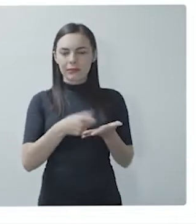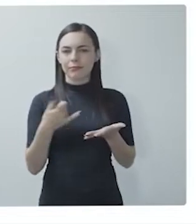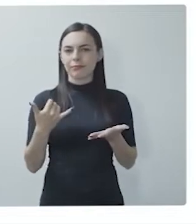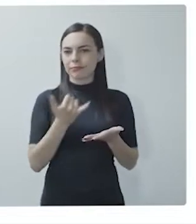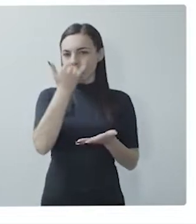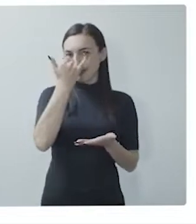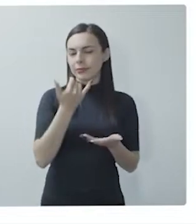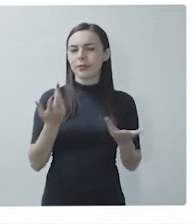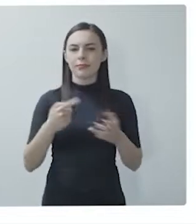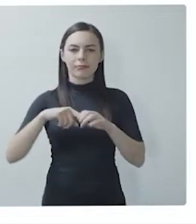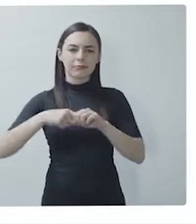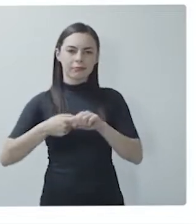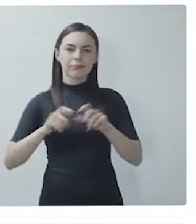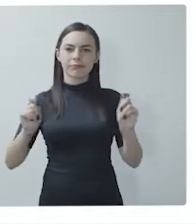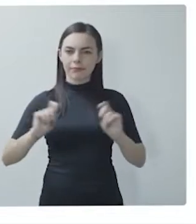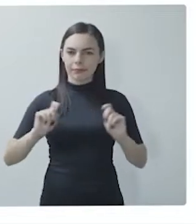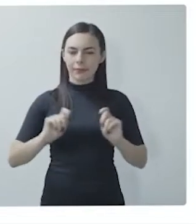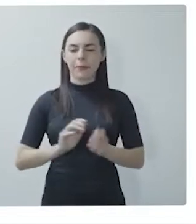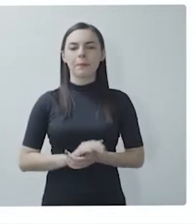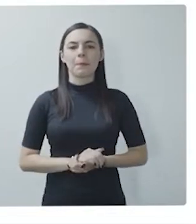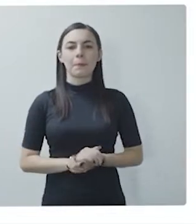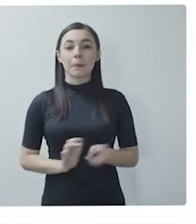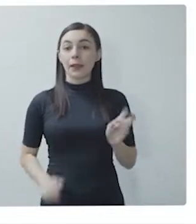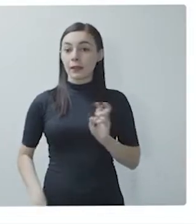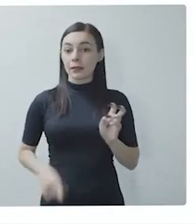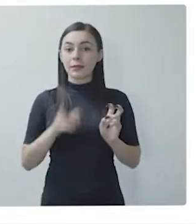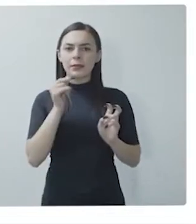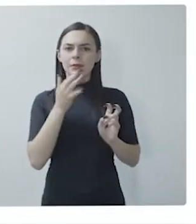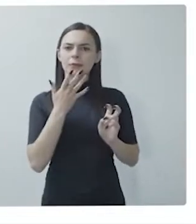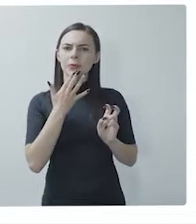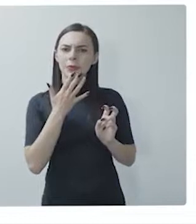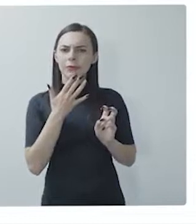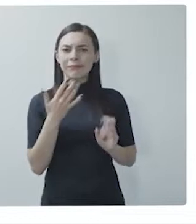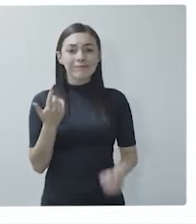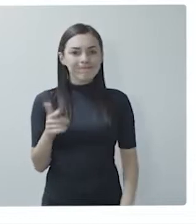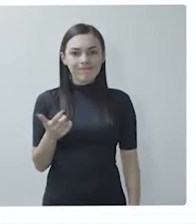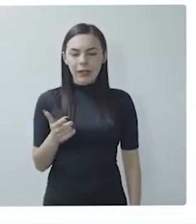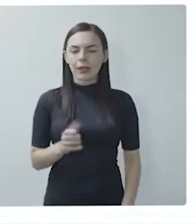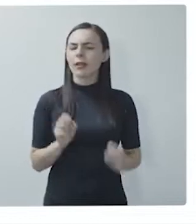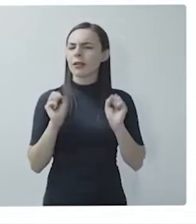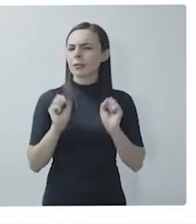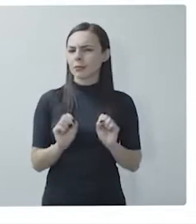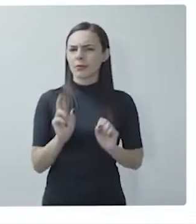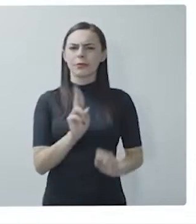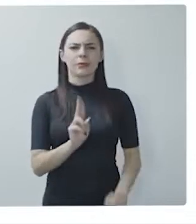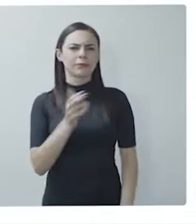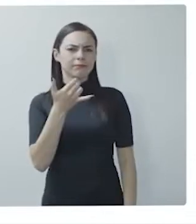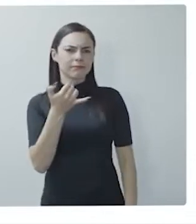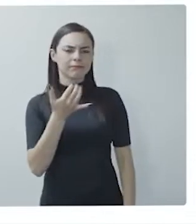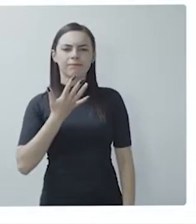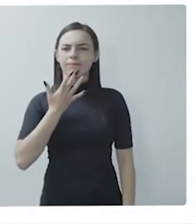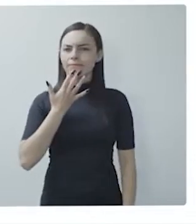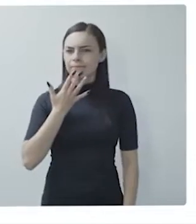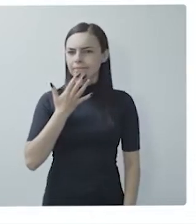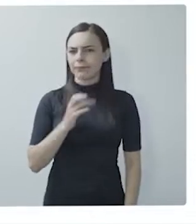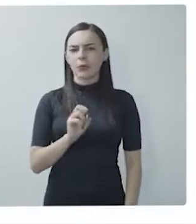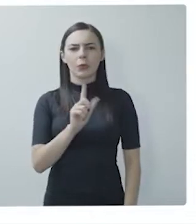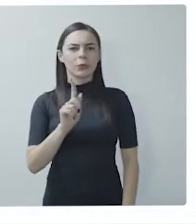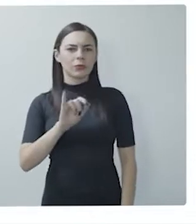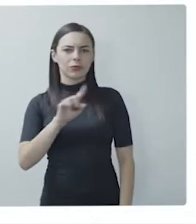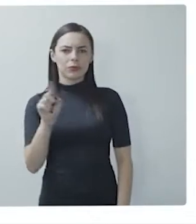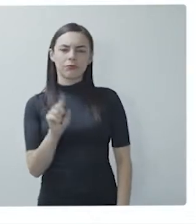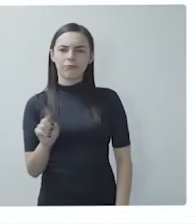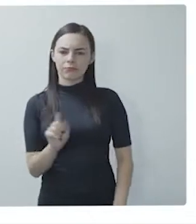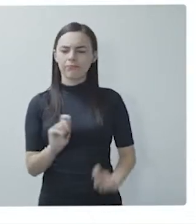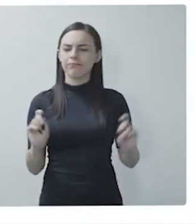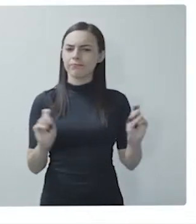lápis. Também precisamos do lápis de cor. Quem não tiver lápis de cor pode usar a canetinha, pode usar o giz de